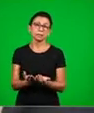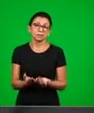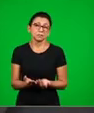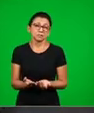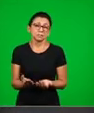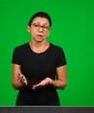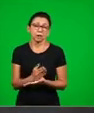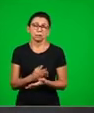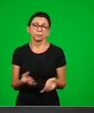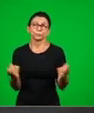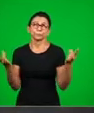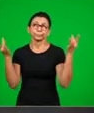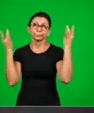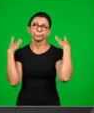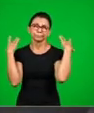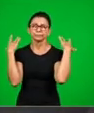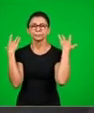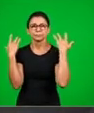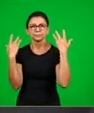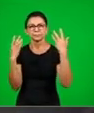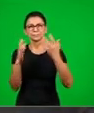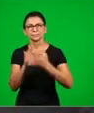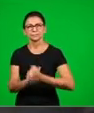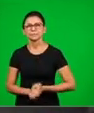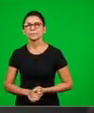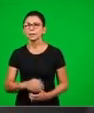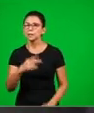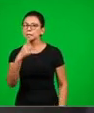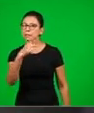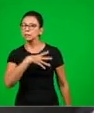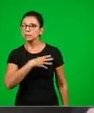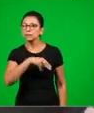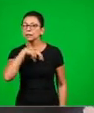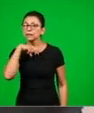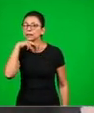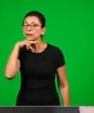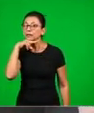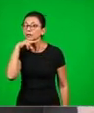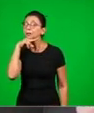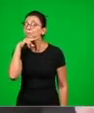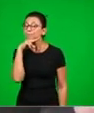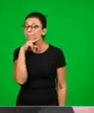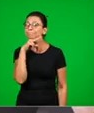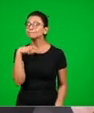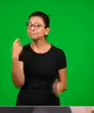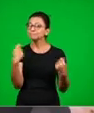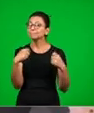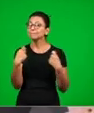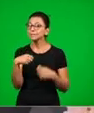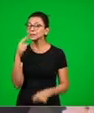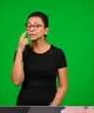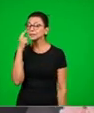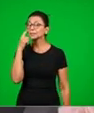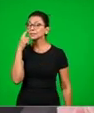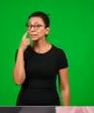interessados, mas que deviam se interessar. Que seus filhos, seus netos, precisam ter o